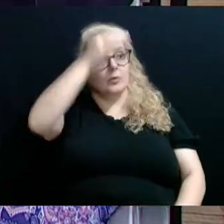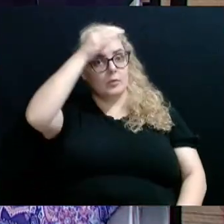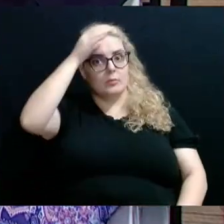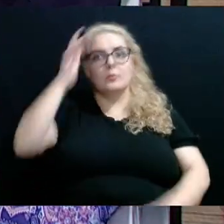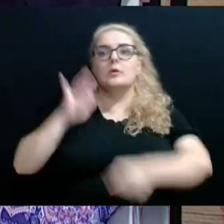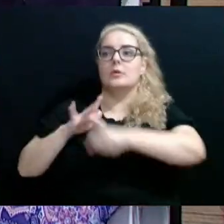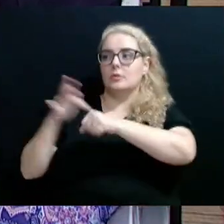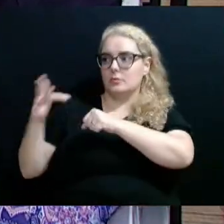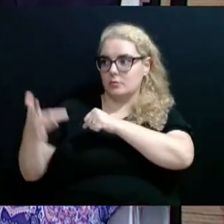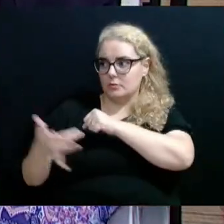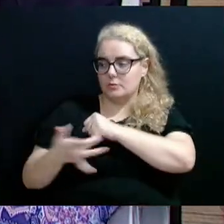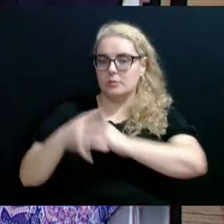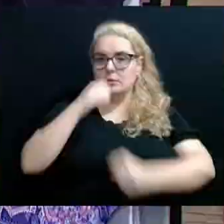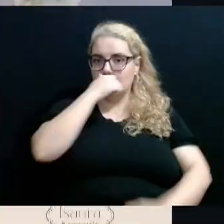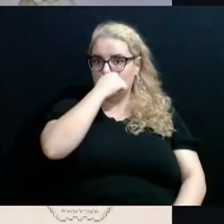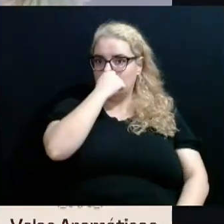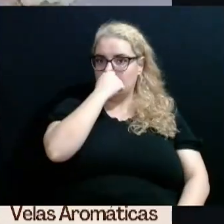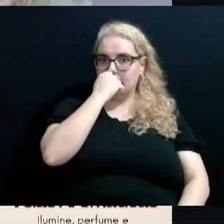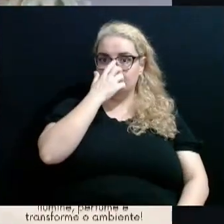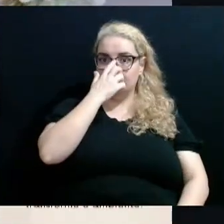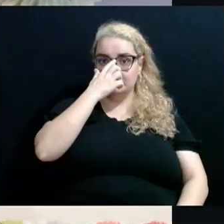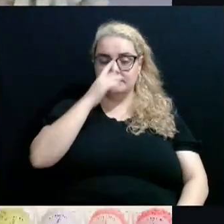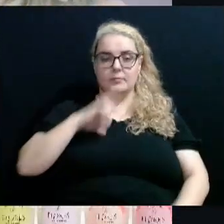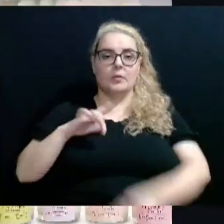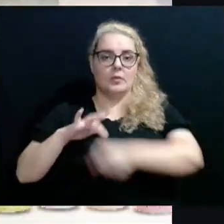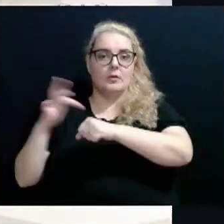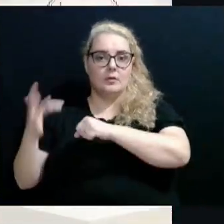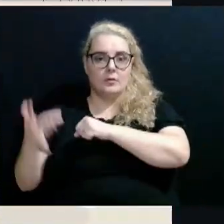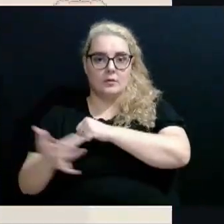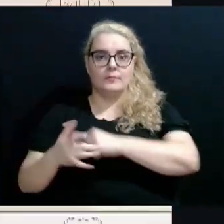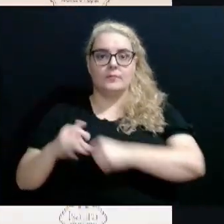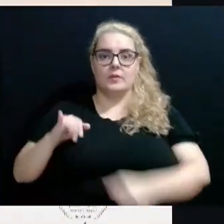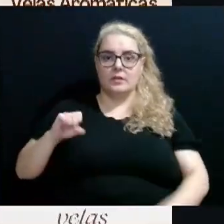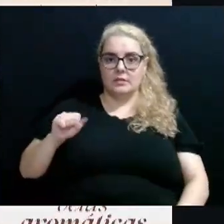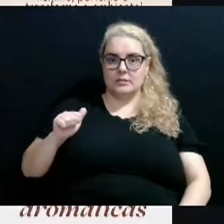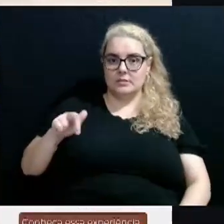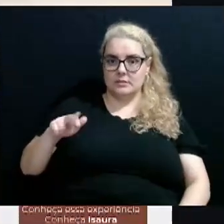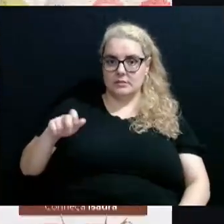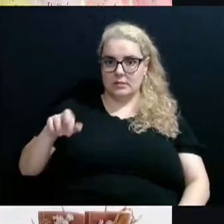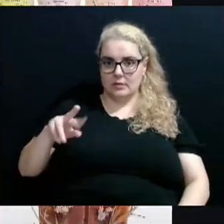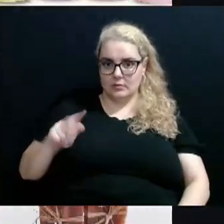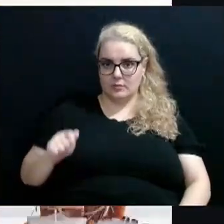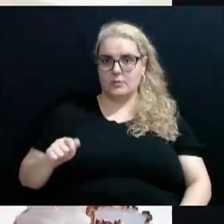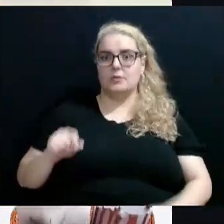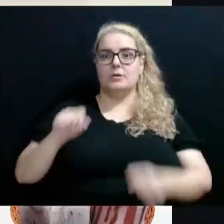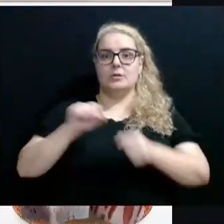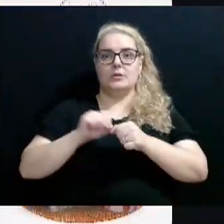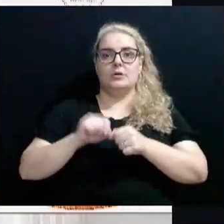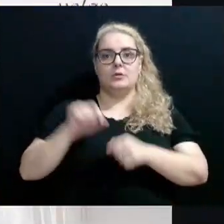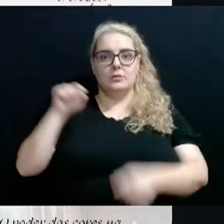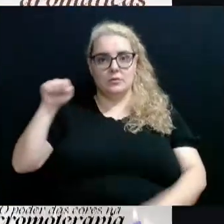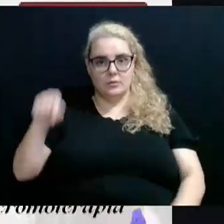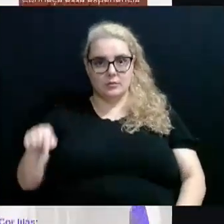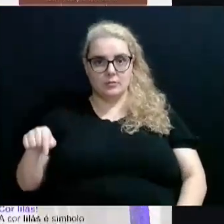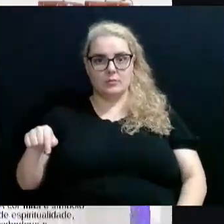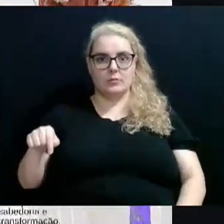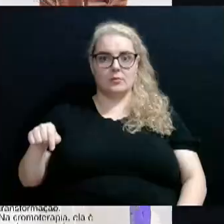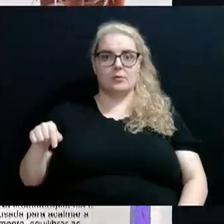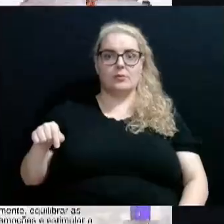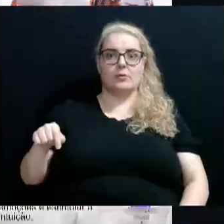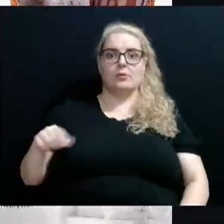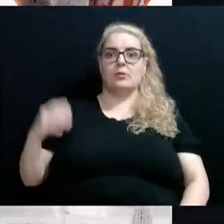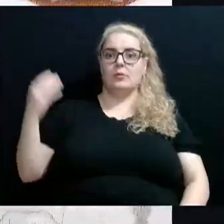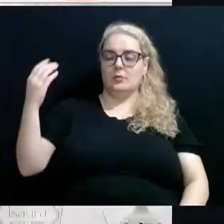Eu tenho a rede social da Isaura, onde eu faço lá, né, as minhas